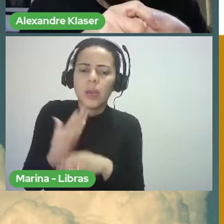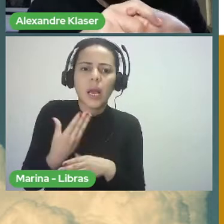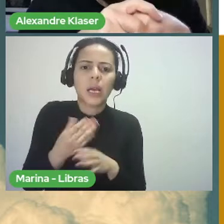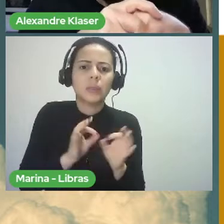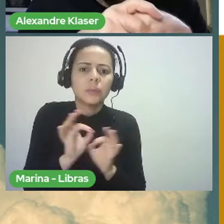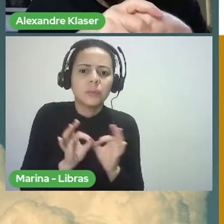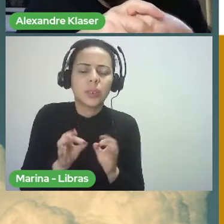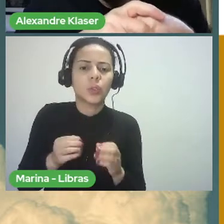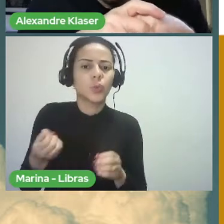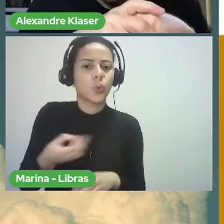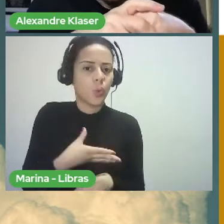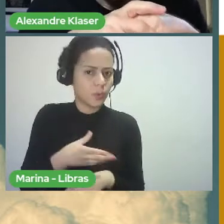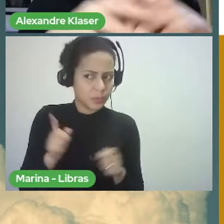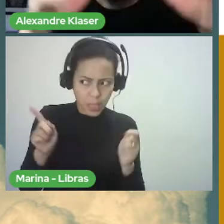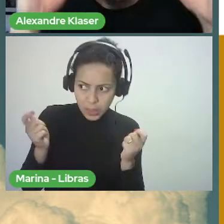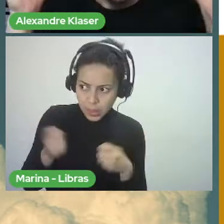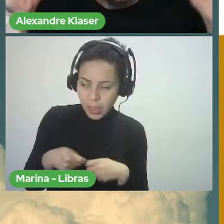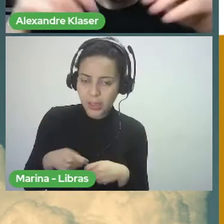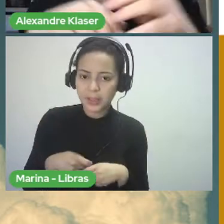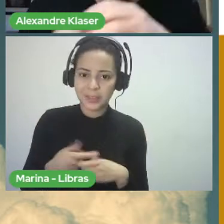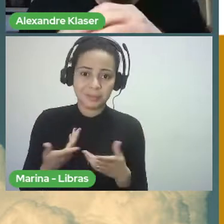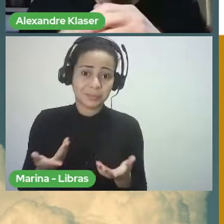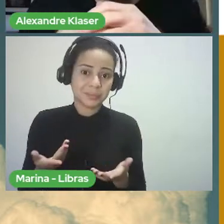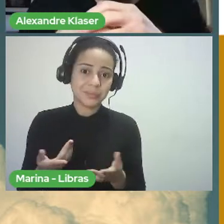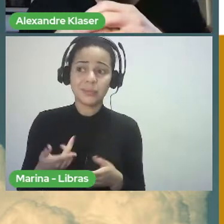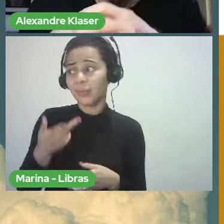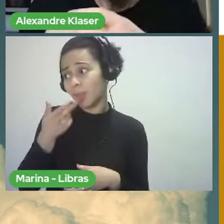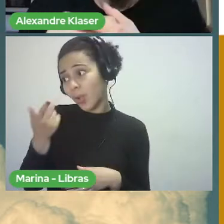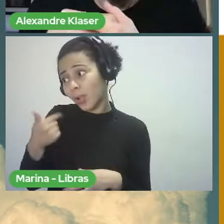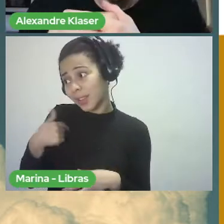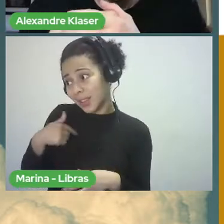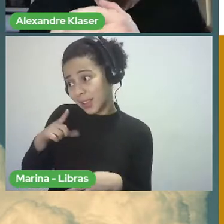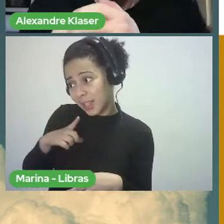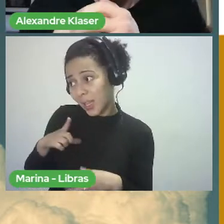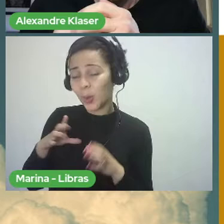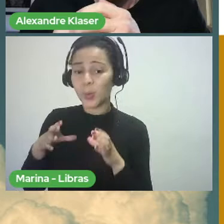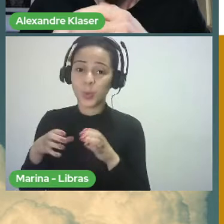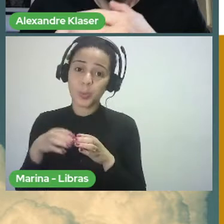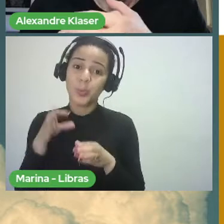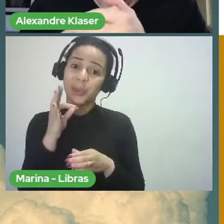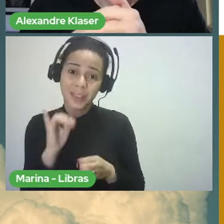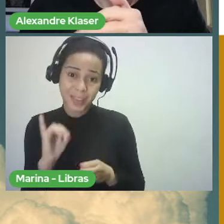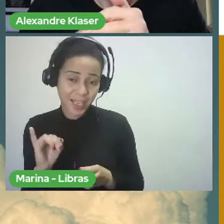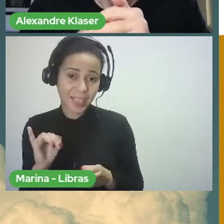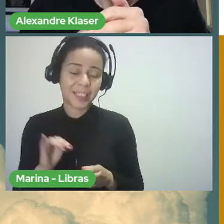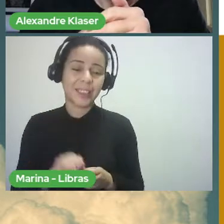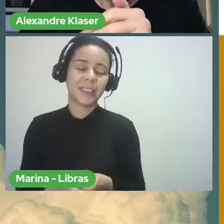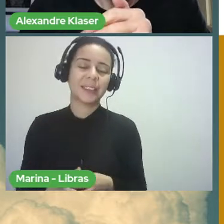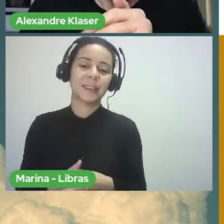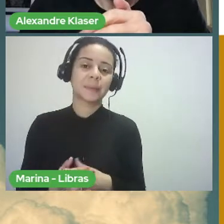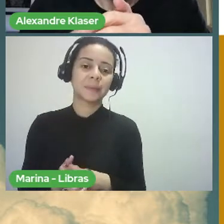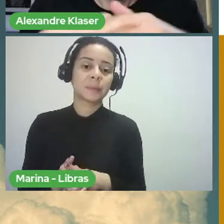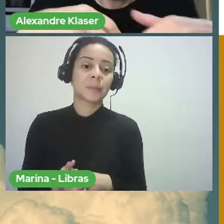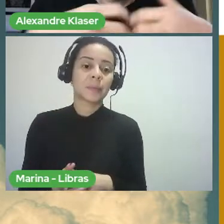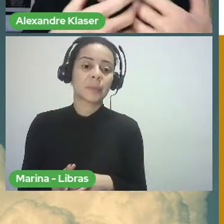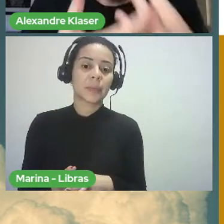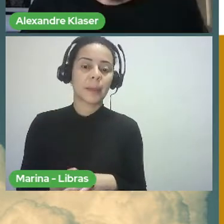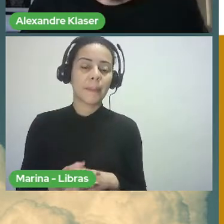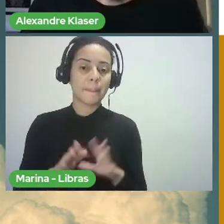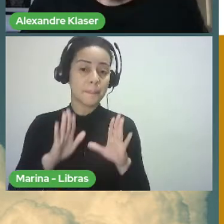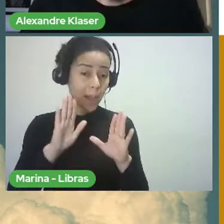TI, que, sei lá, garante que está tudo no ar, que as luzes estão acesas, ok? Então, a primeira coisa